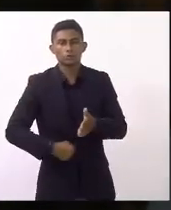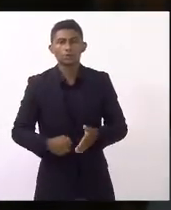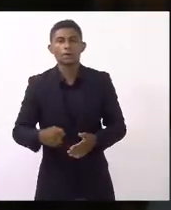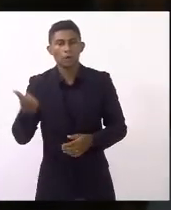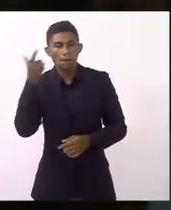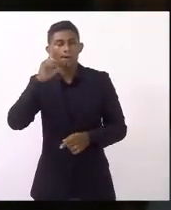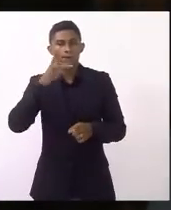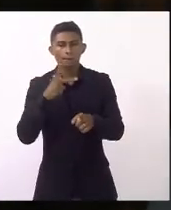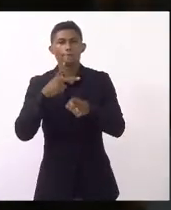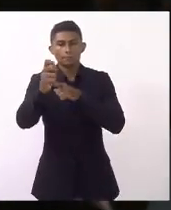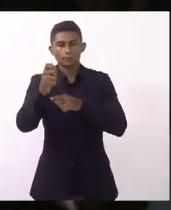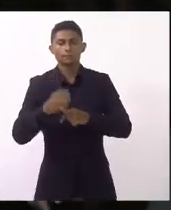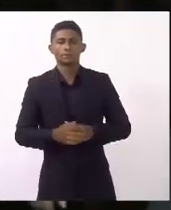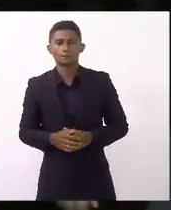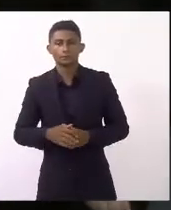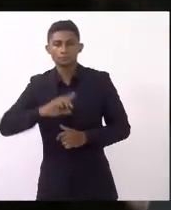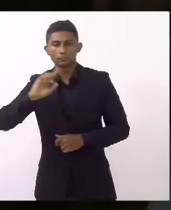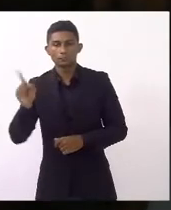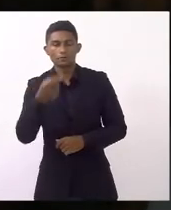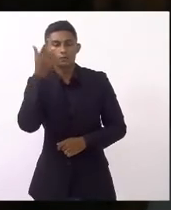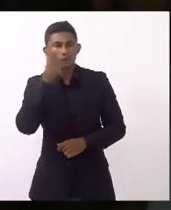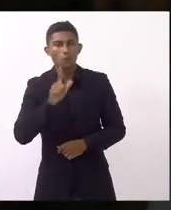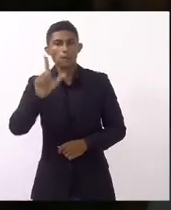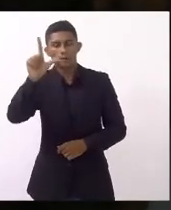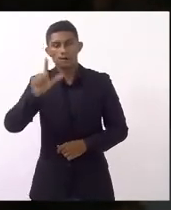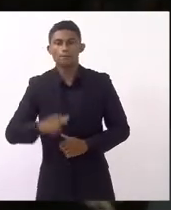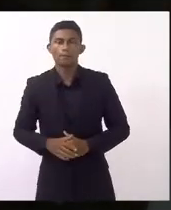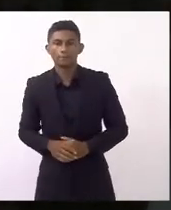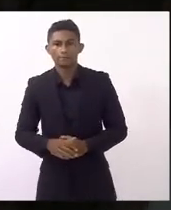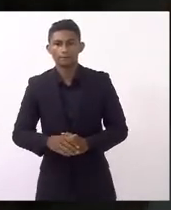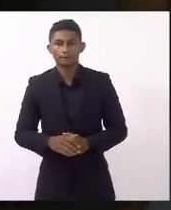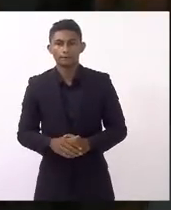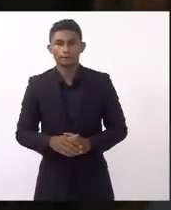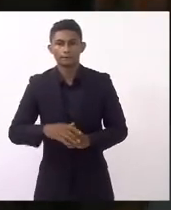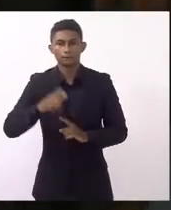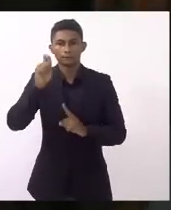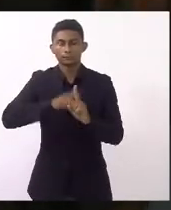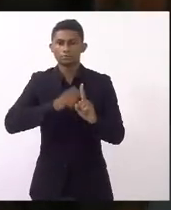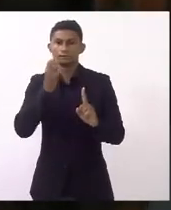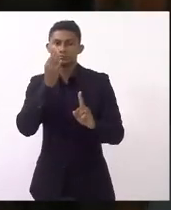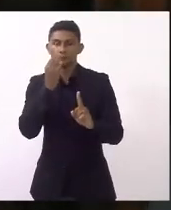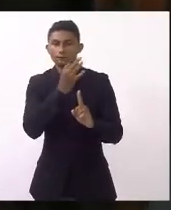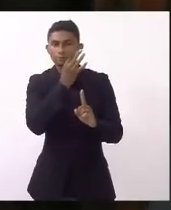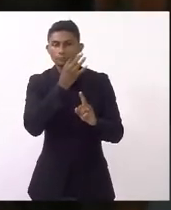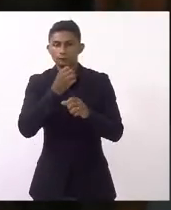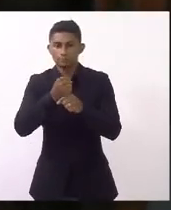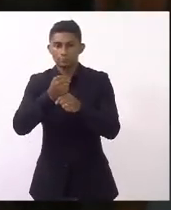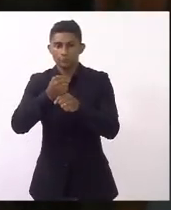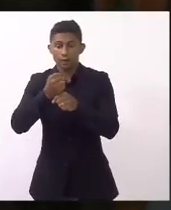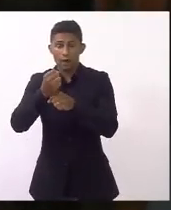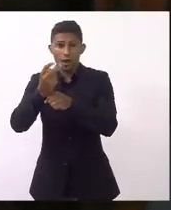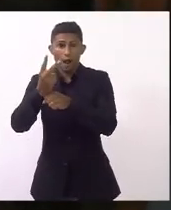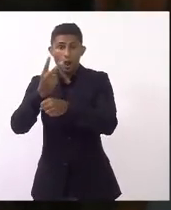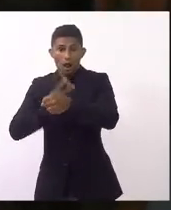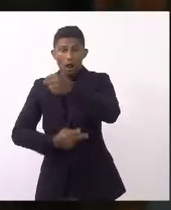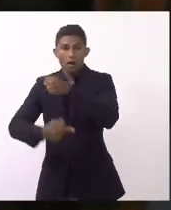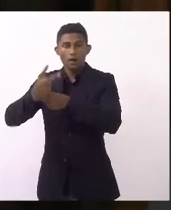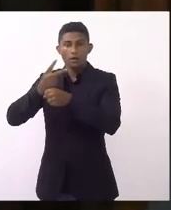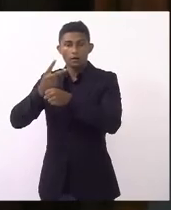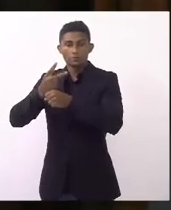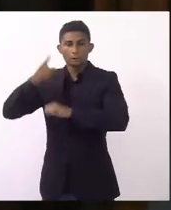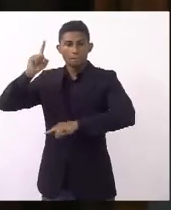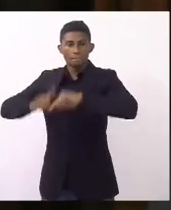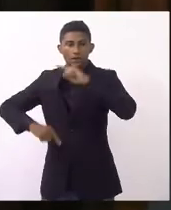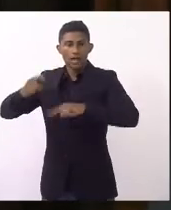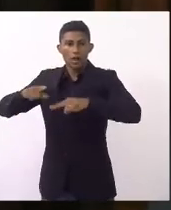luta Vitoriosa a gente conseguiu que em setembro do ano retrasado e as